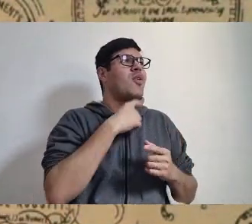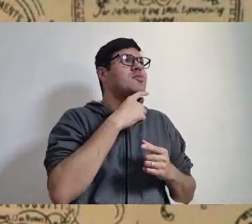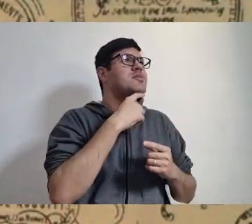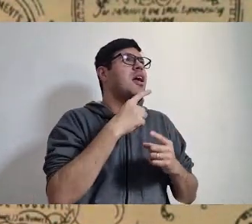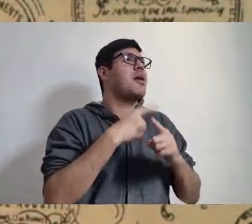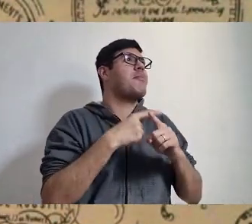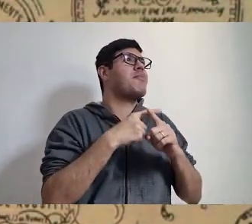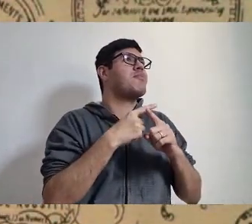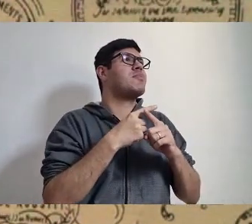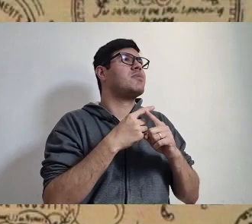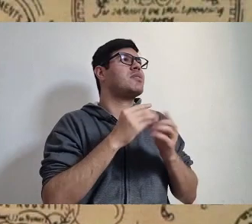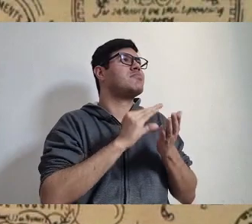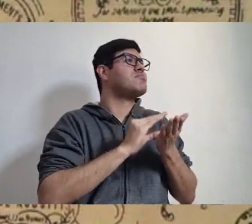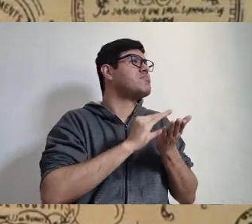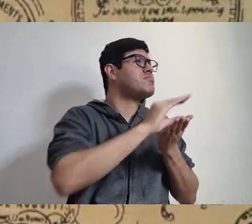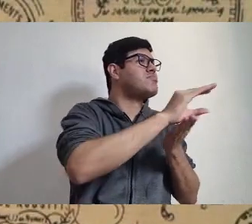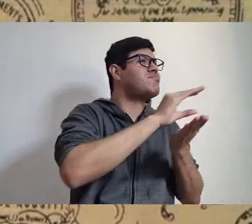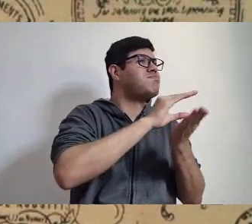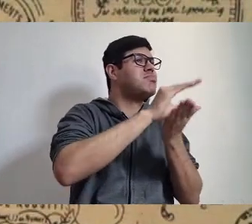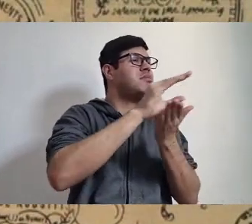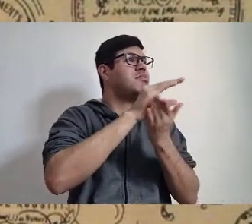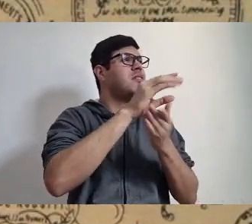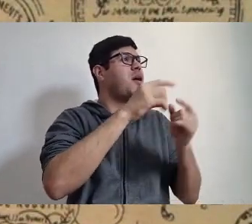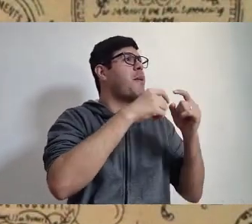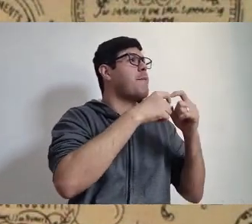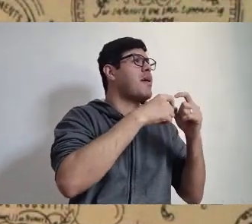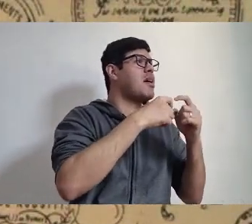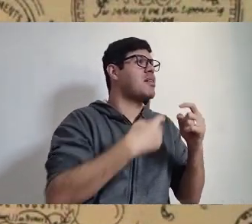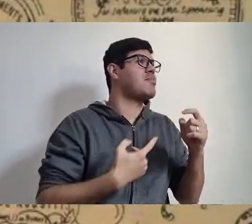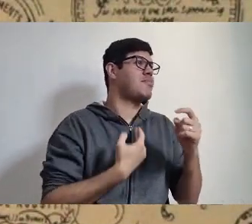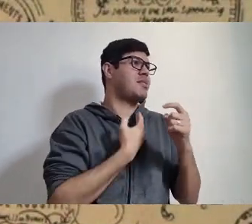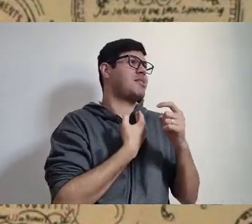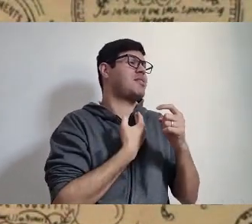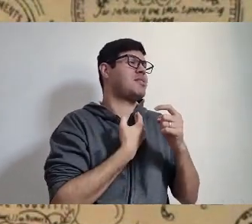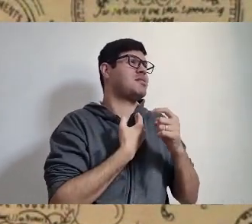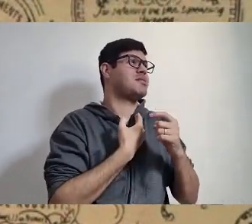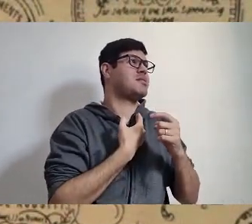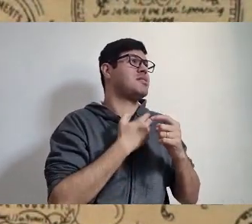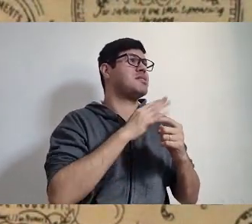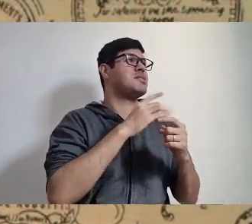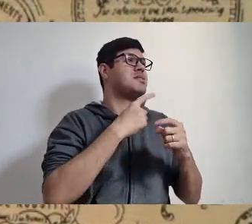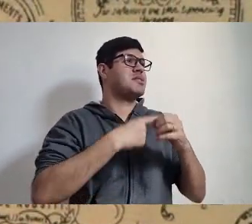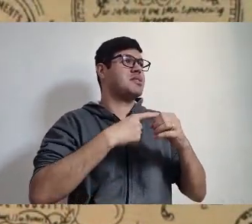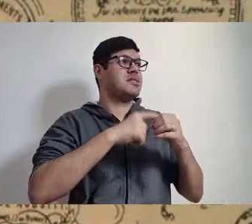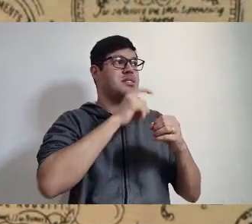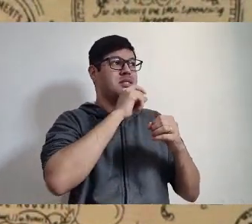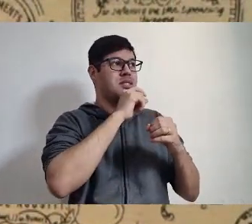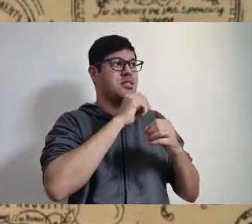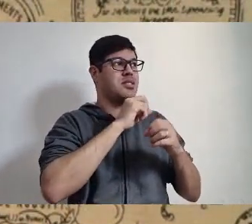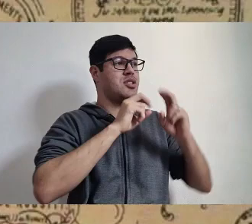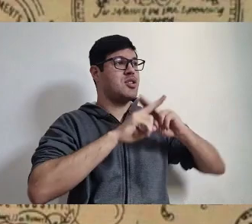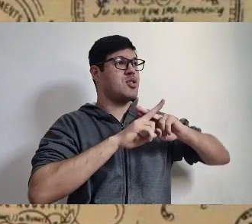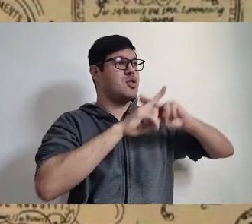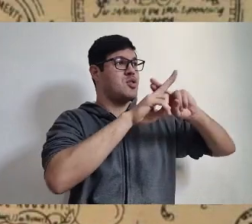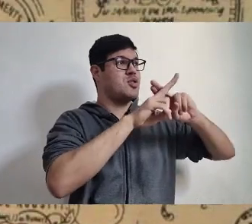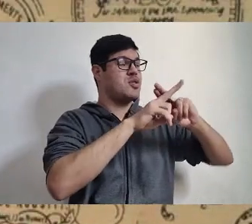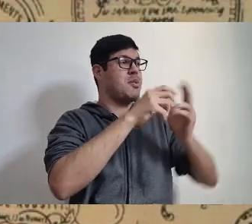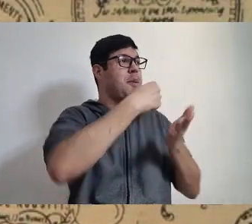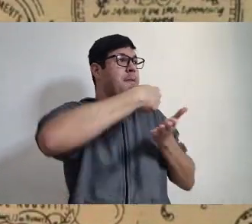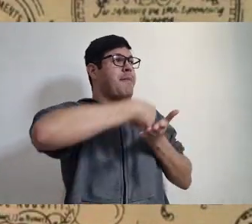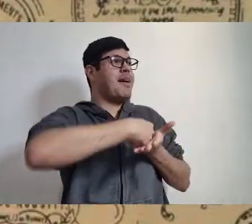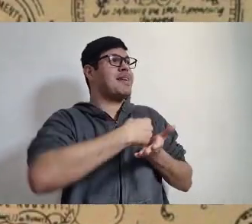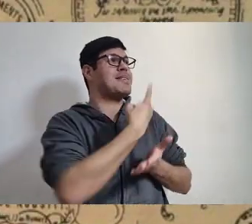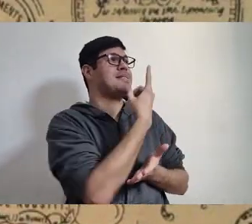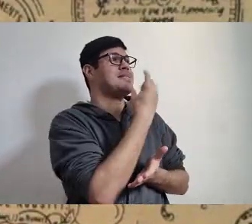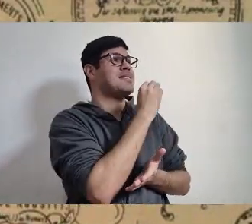que o município faz para esses médicos que fazem a cirurgia? Então, por exemplo, se o SUS está pagando R$100 para o procedimento para esse